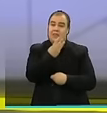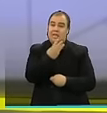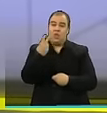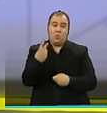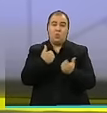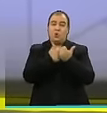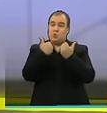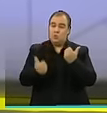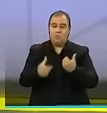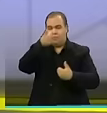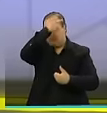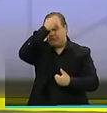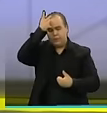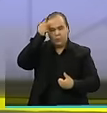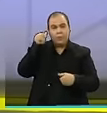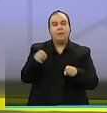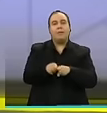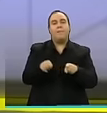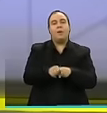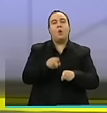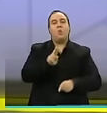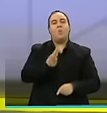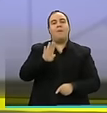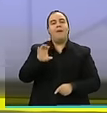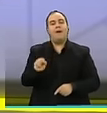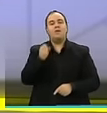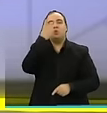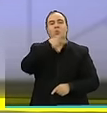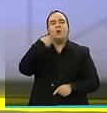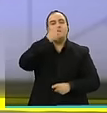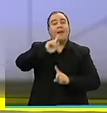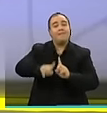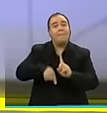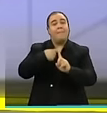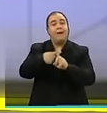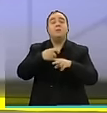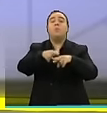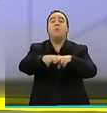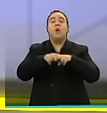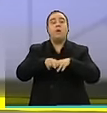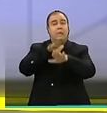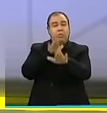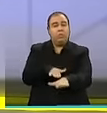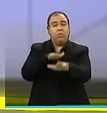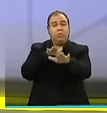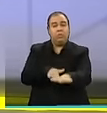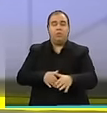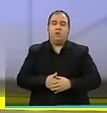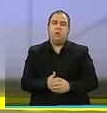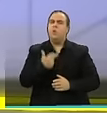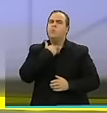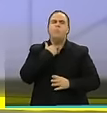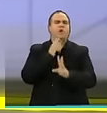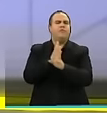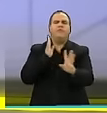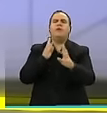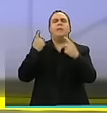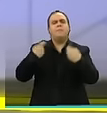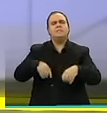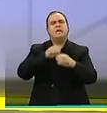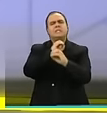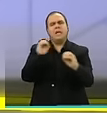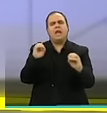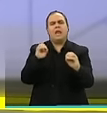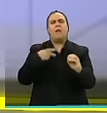ou três, UBS. O áudio da TV Gazeta também. Mais duas horas, fica no trânsito caótico de São Paulo. Que áudiozinho ruim. Não tem que ter fila, tem que zerar a fila. Eu